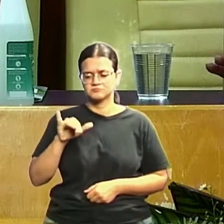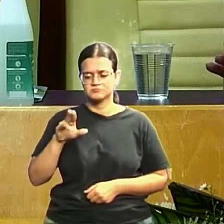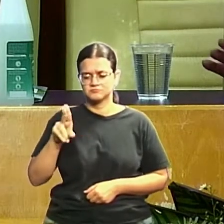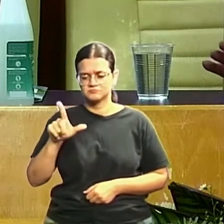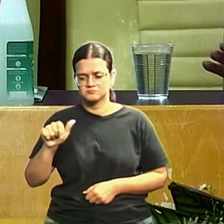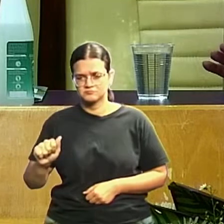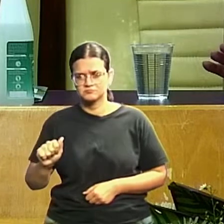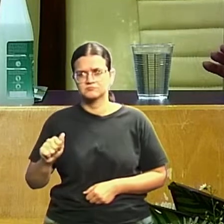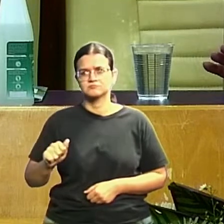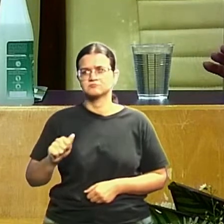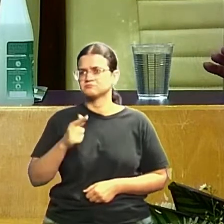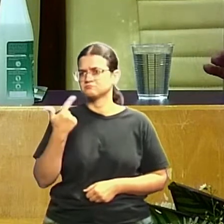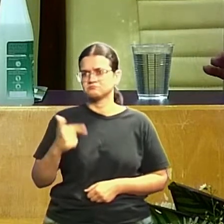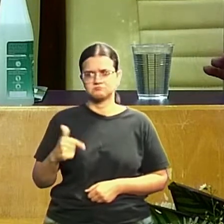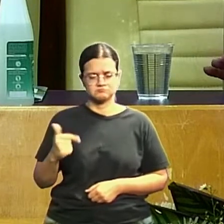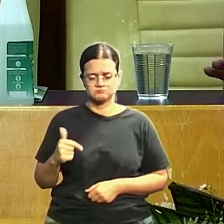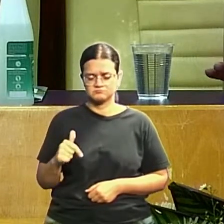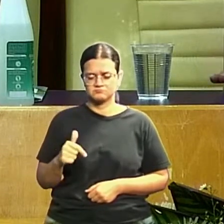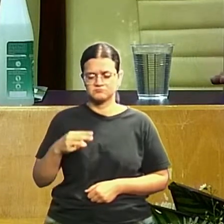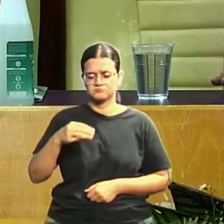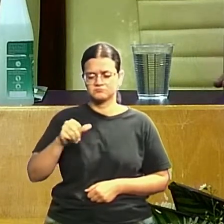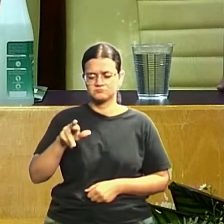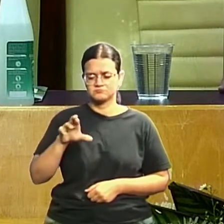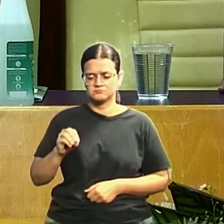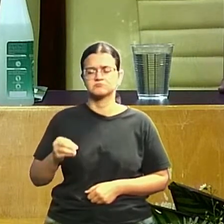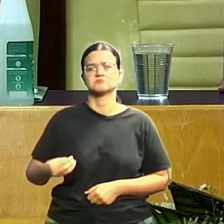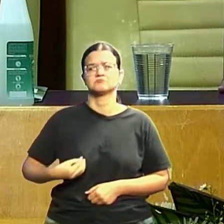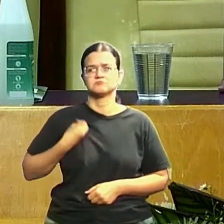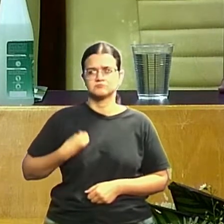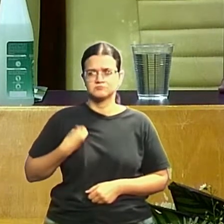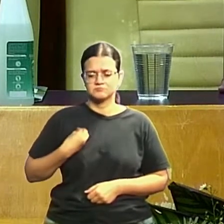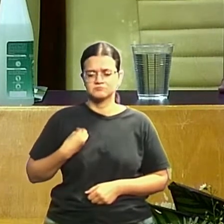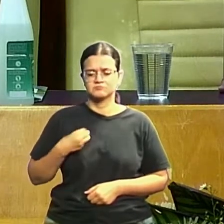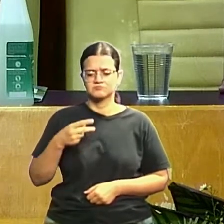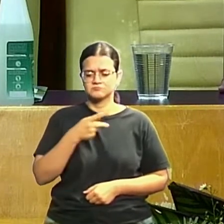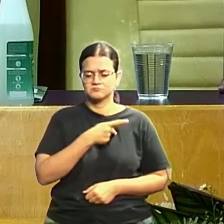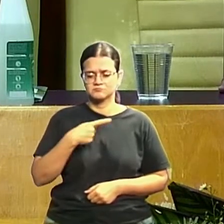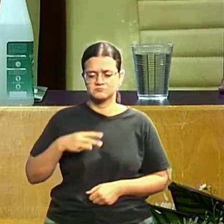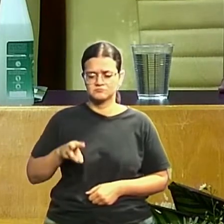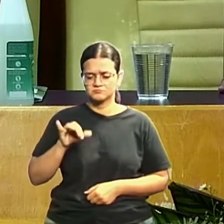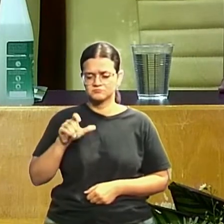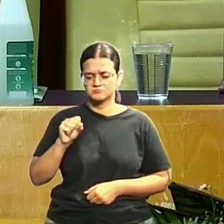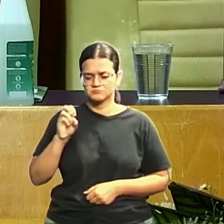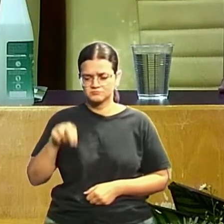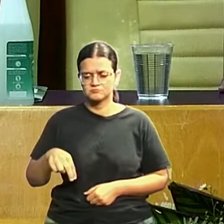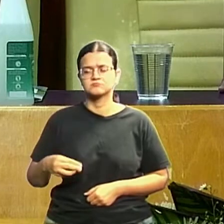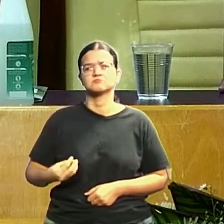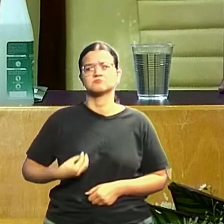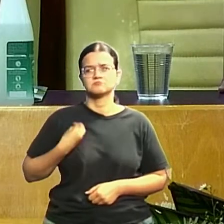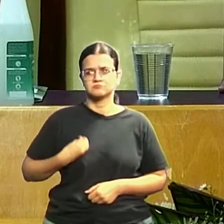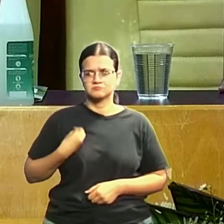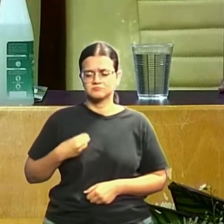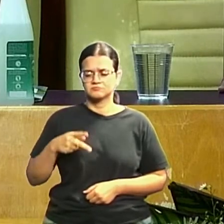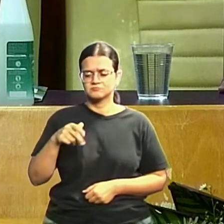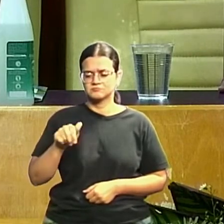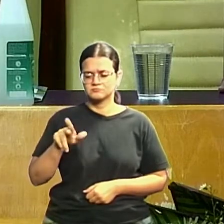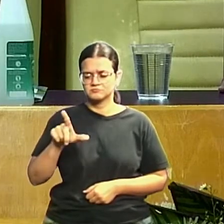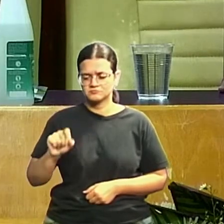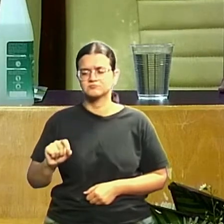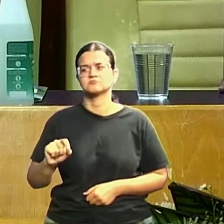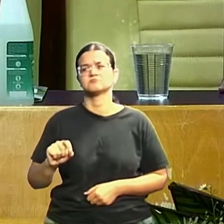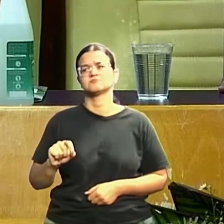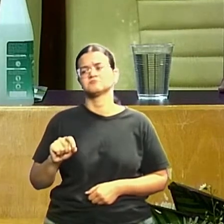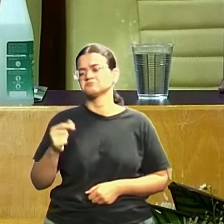Lucio do Recanto, ausente. Mauro Rubem, presente. Pastor Wilson, presente. Paulo Henrique